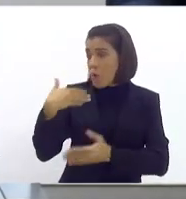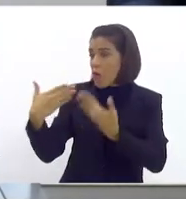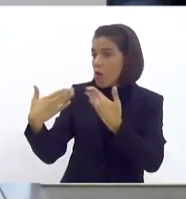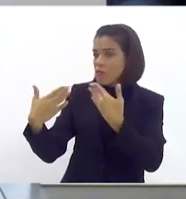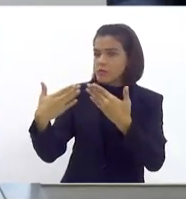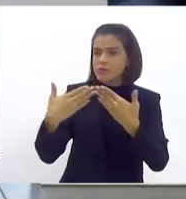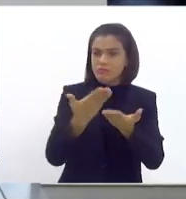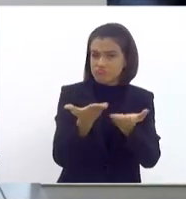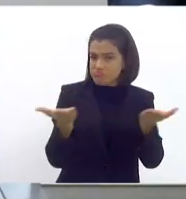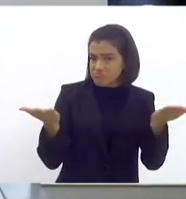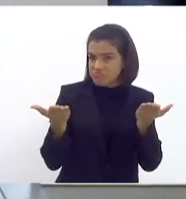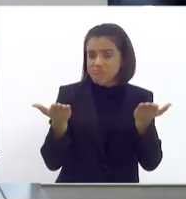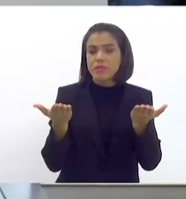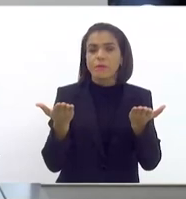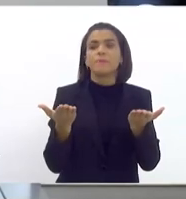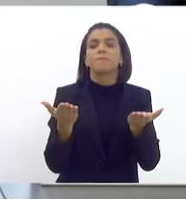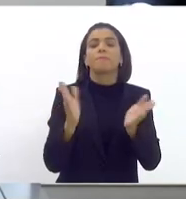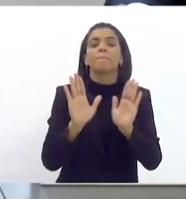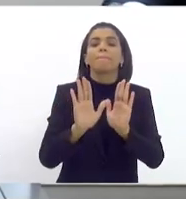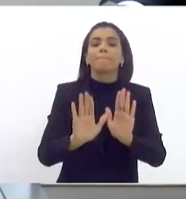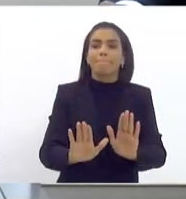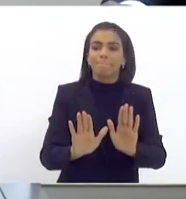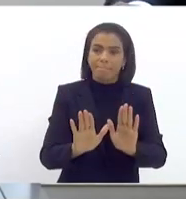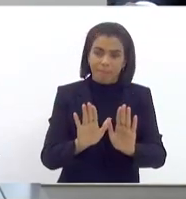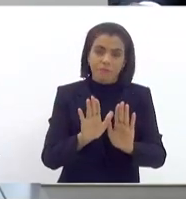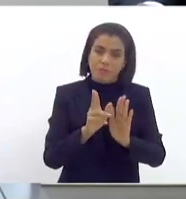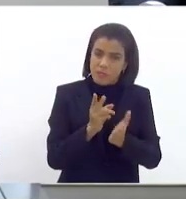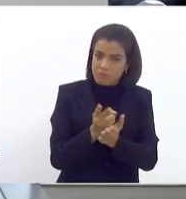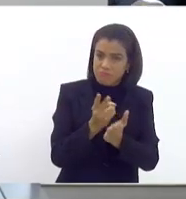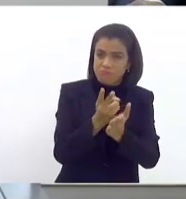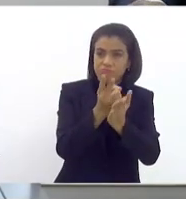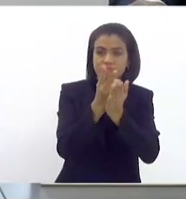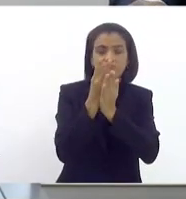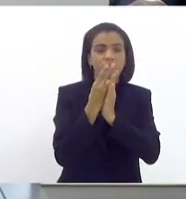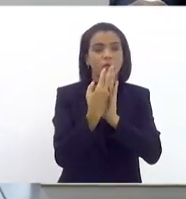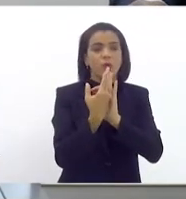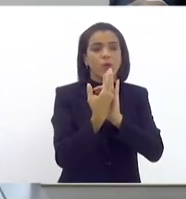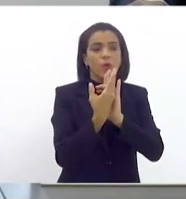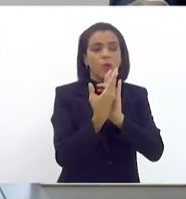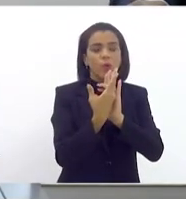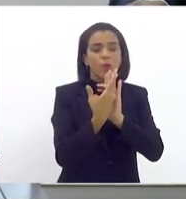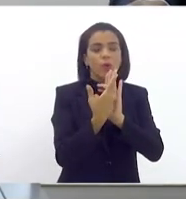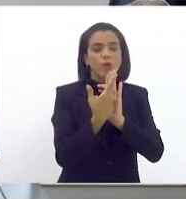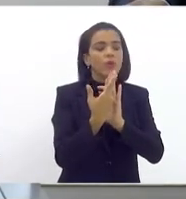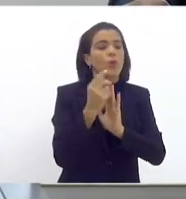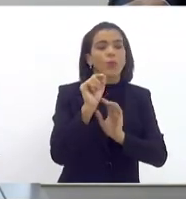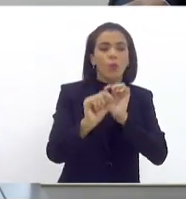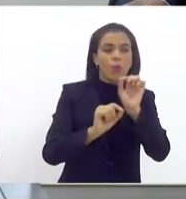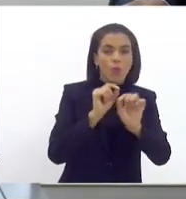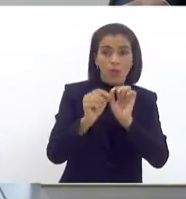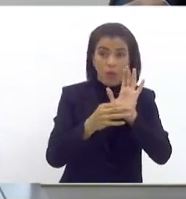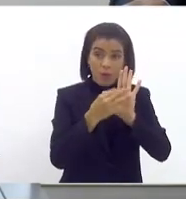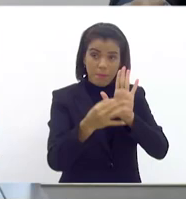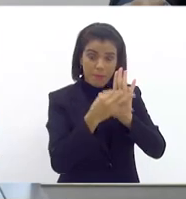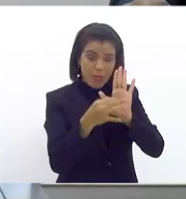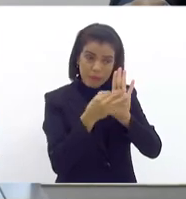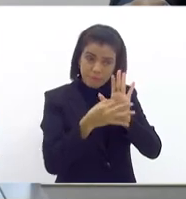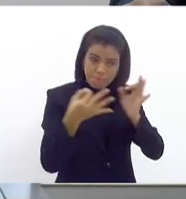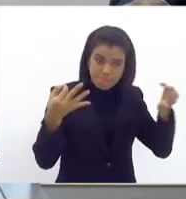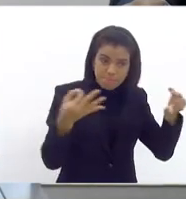deputado Guilherme, mas ele sustenta nas razões de recurso aqui que, em que pese o seu parecer